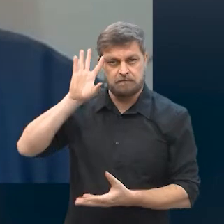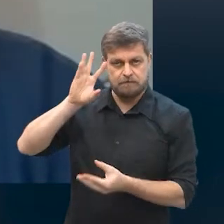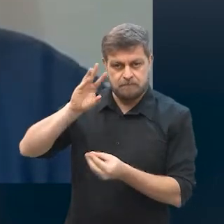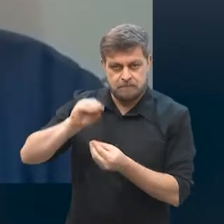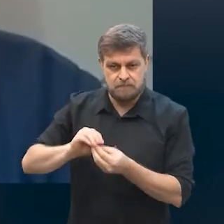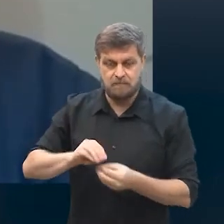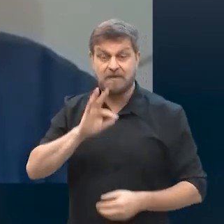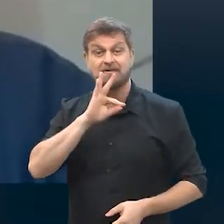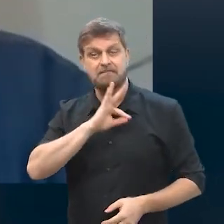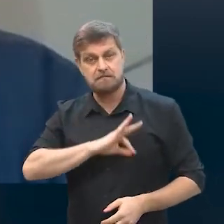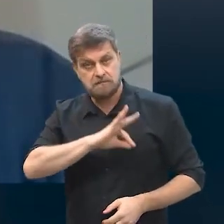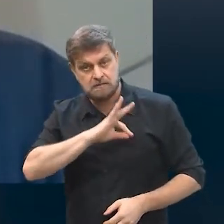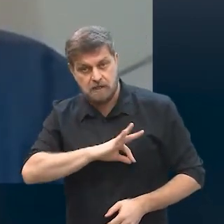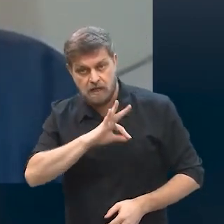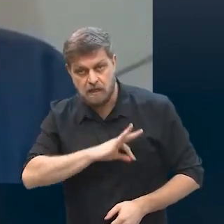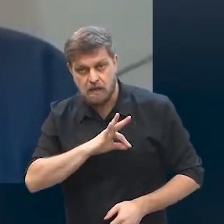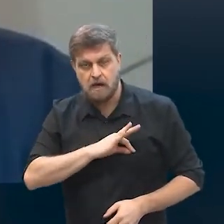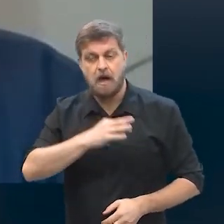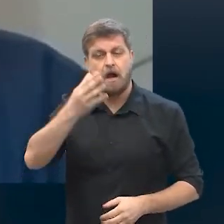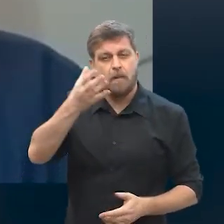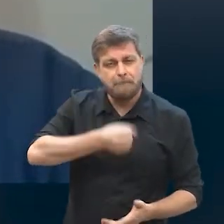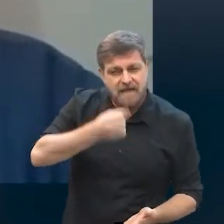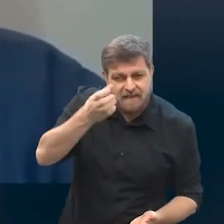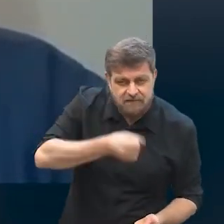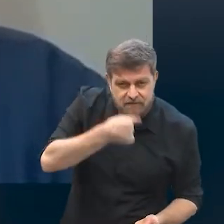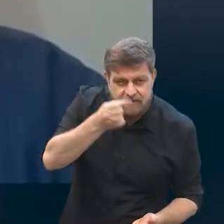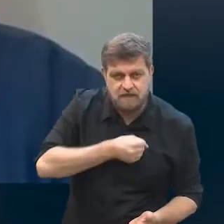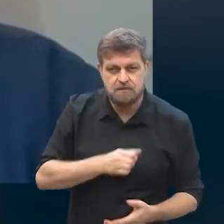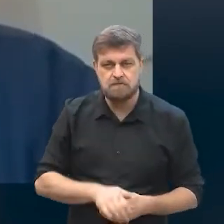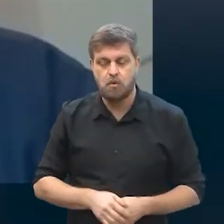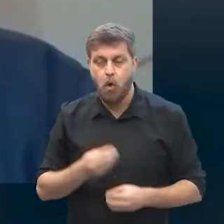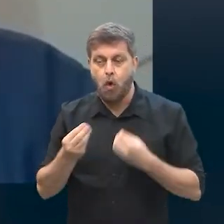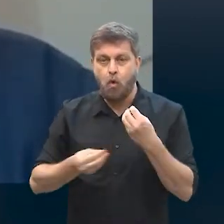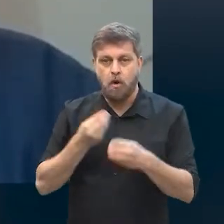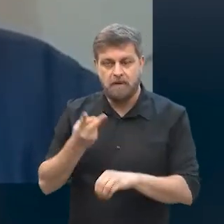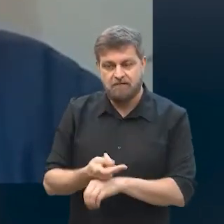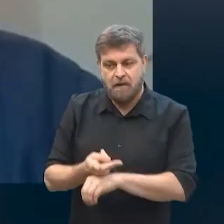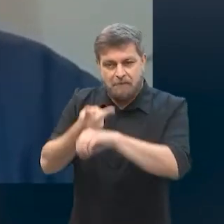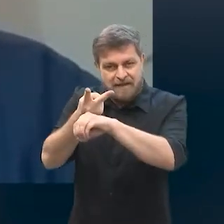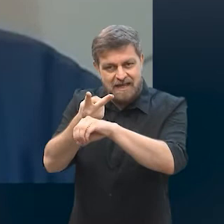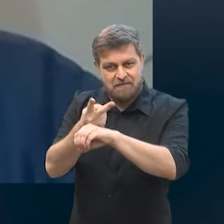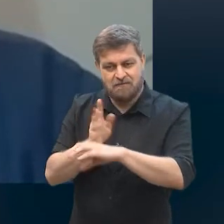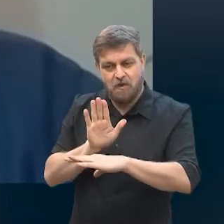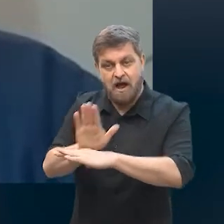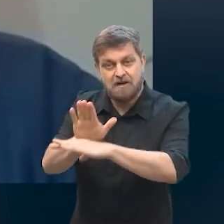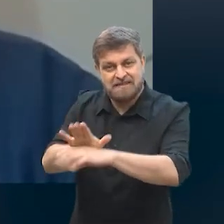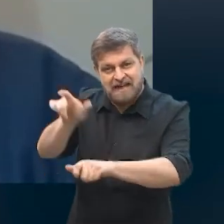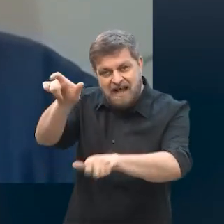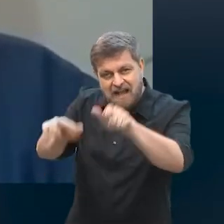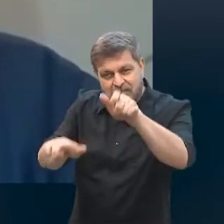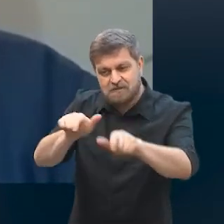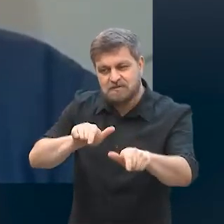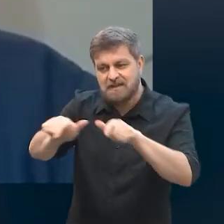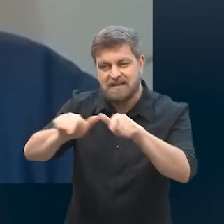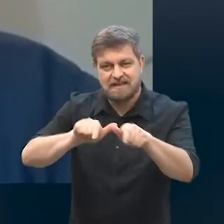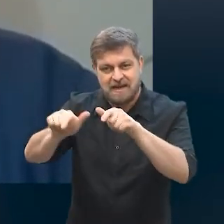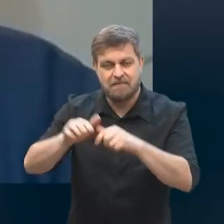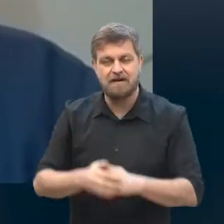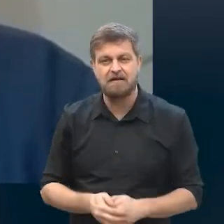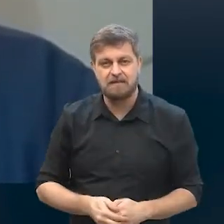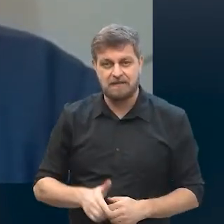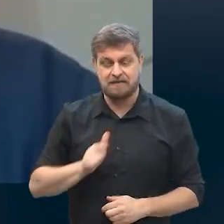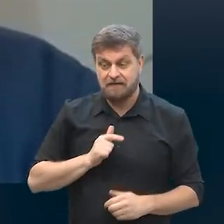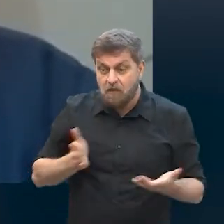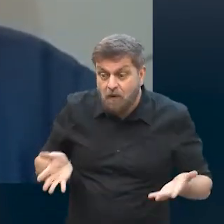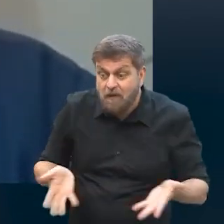de remuneração, nos benefícios, que prêmios que eu vou entregar para essas pessoas que trabalham comigo e que planos